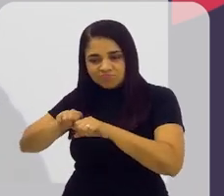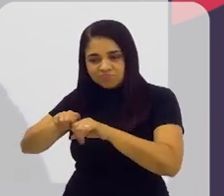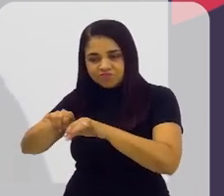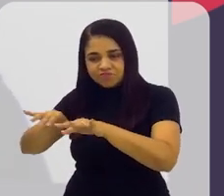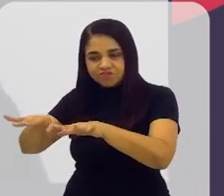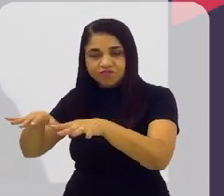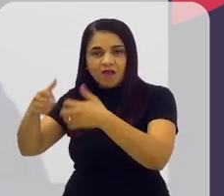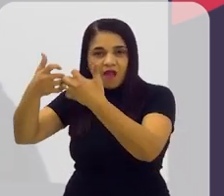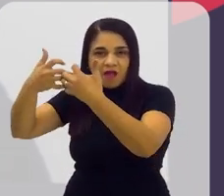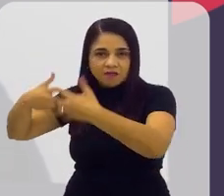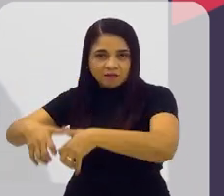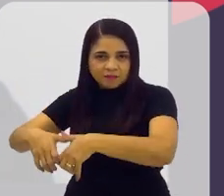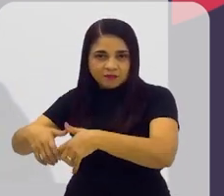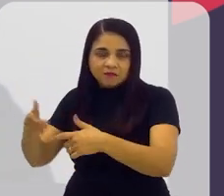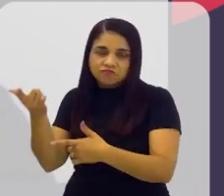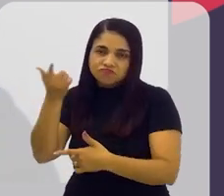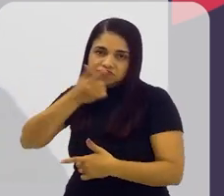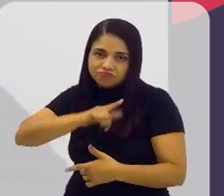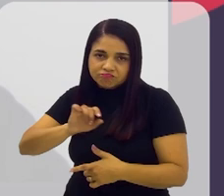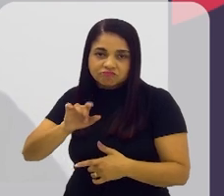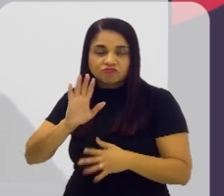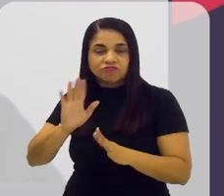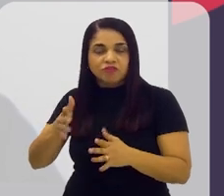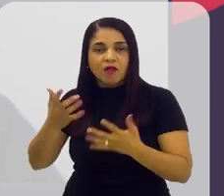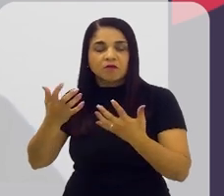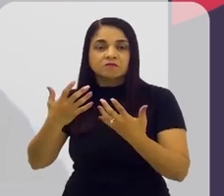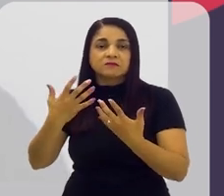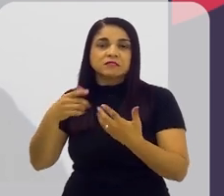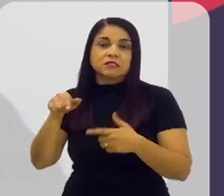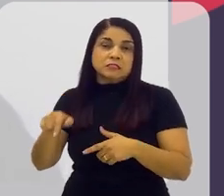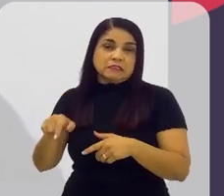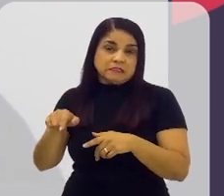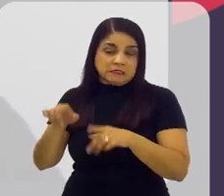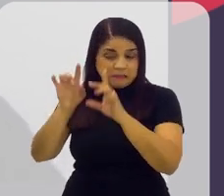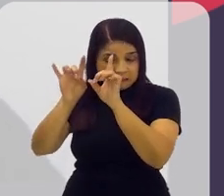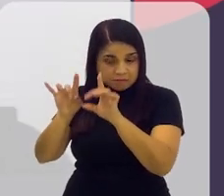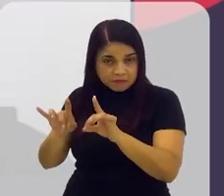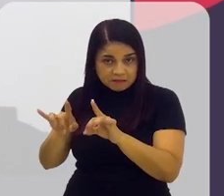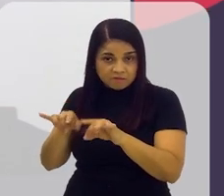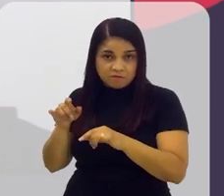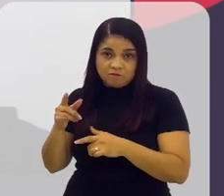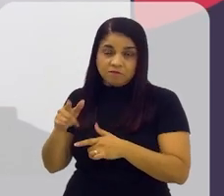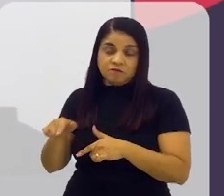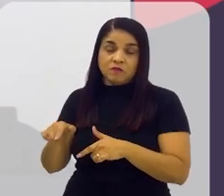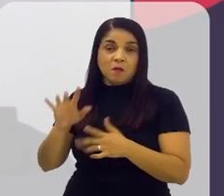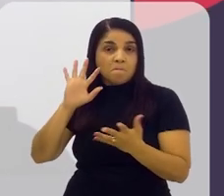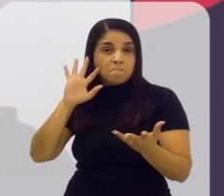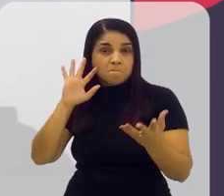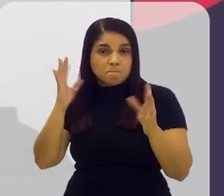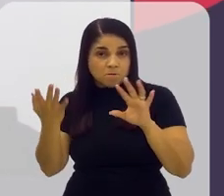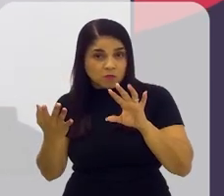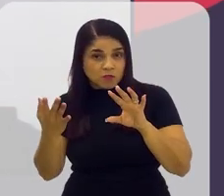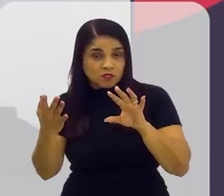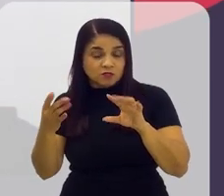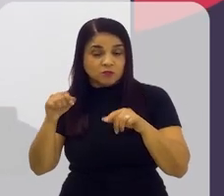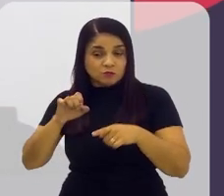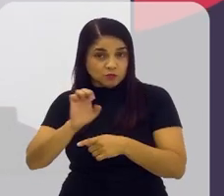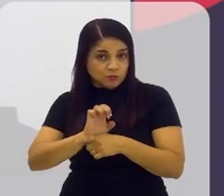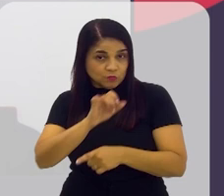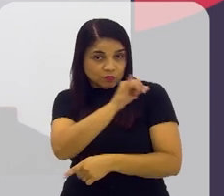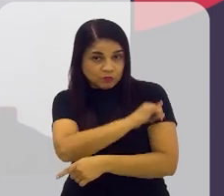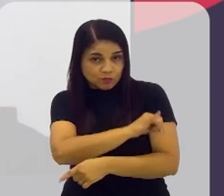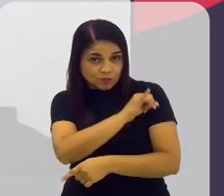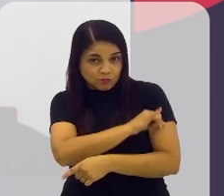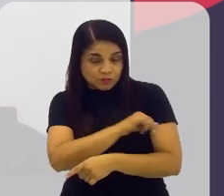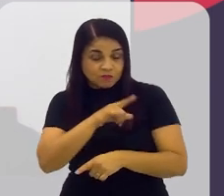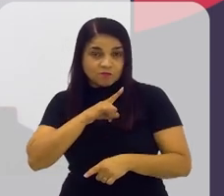espécies que estão adaptadas a condições extremas. Nesse caso específico, se a gente pensa numa mudança climática no estado do Rio